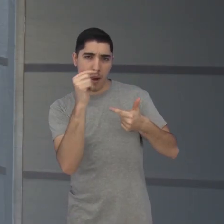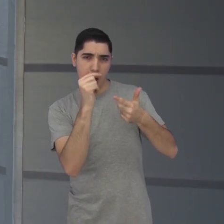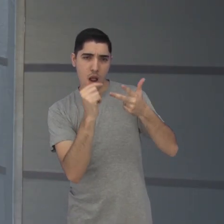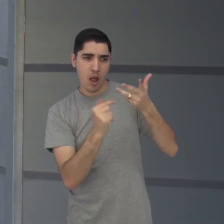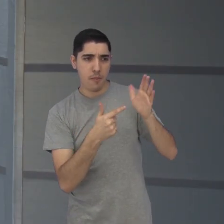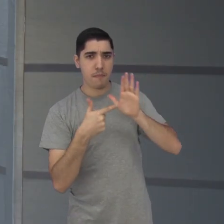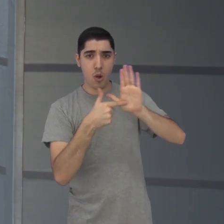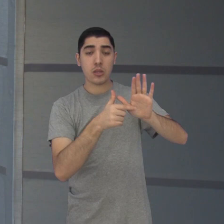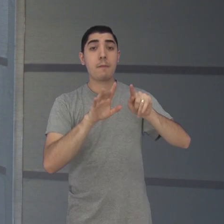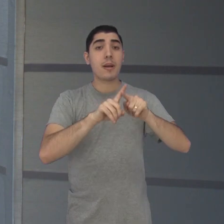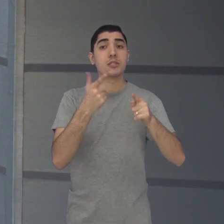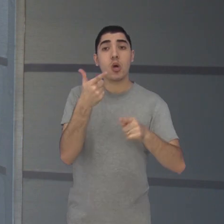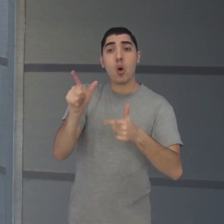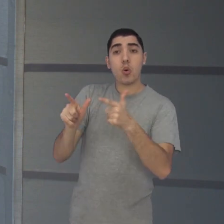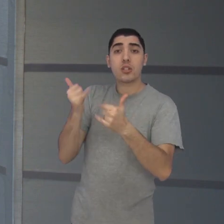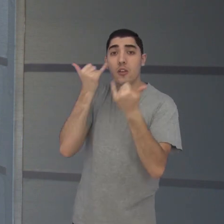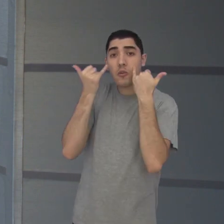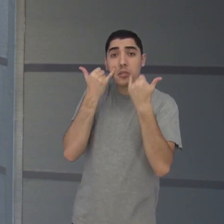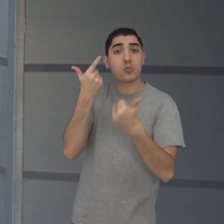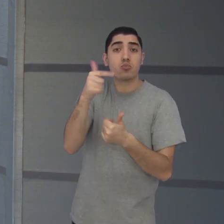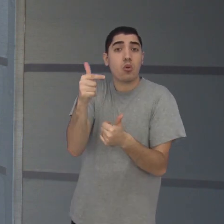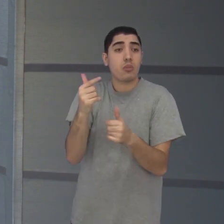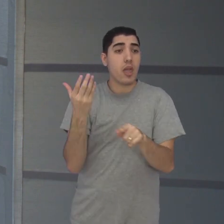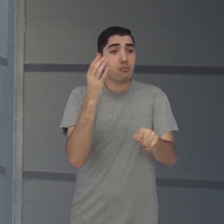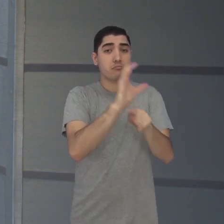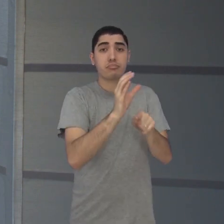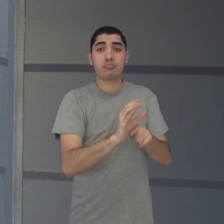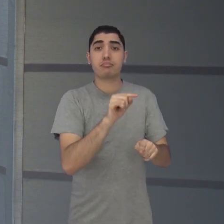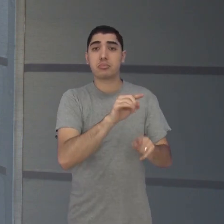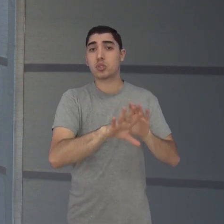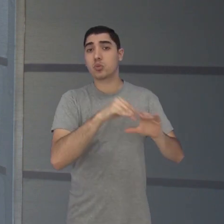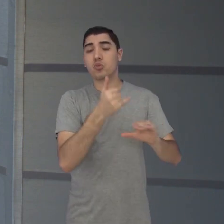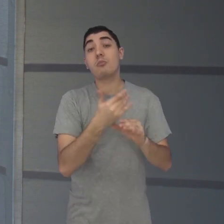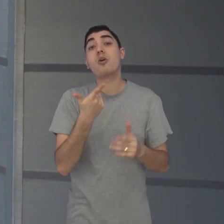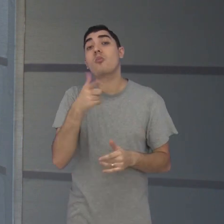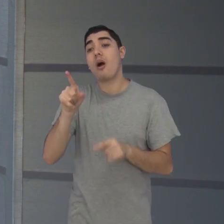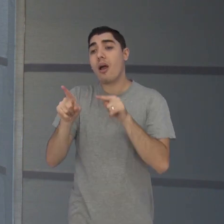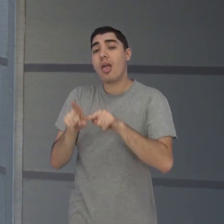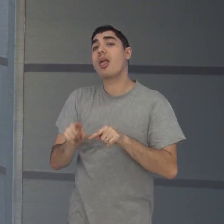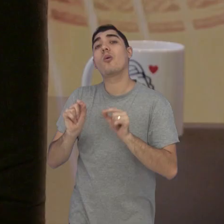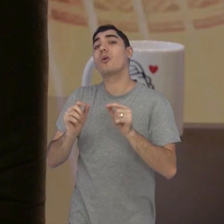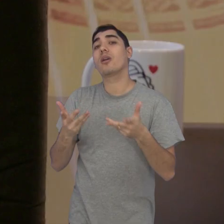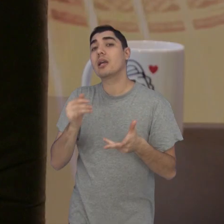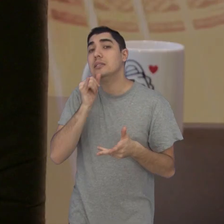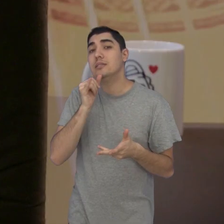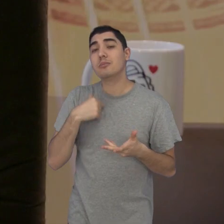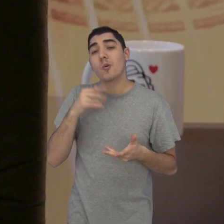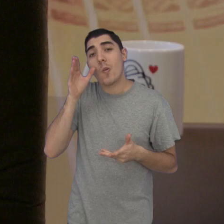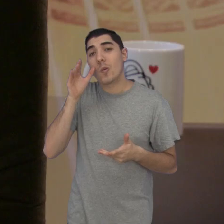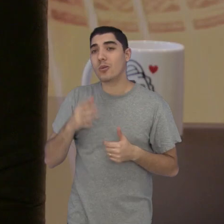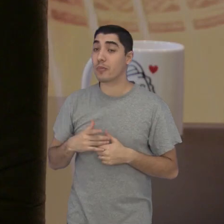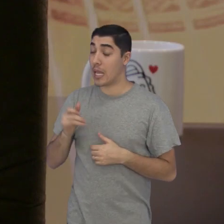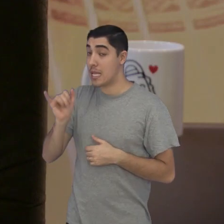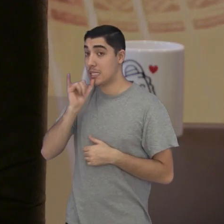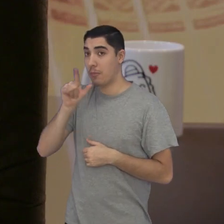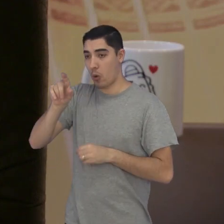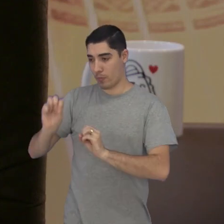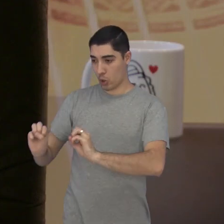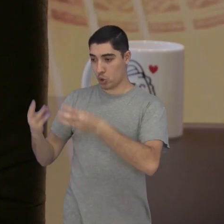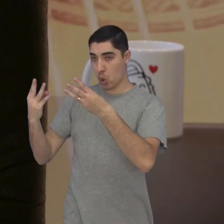mas tem algumas informações que não estão nas mídias, né? Sim. É isso? E quais são elas? Que eu fiquei curioso agora. Exatamente. Por exemplo, o